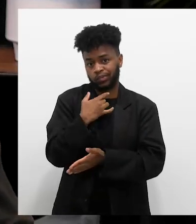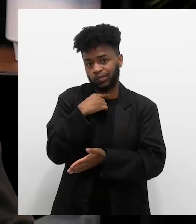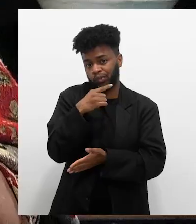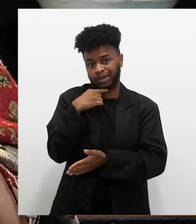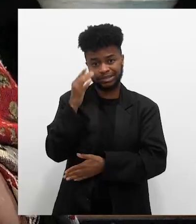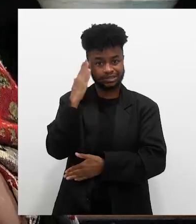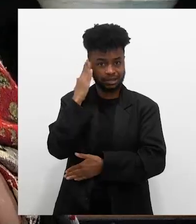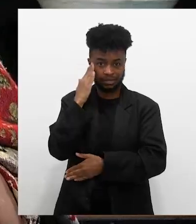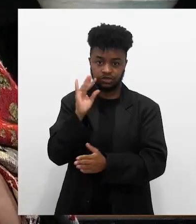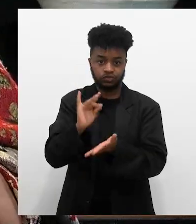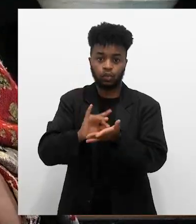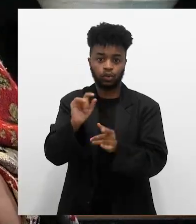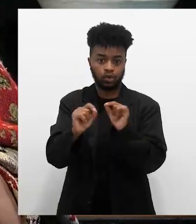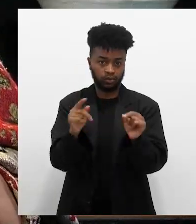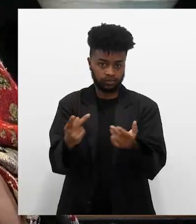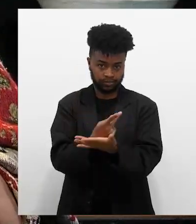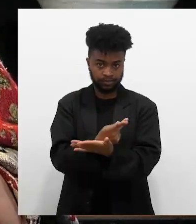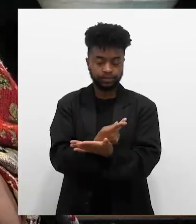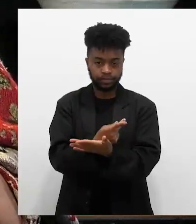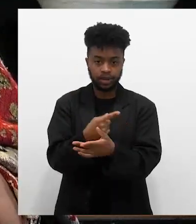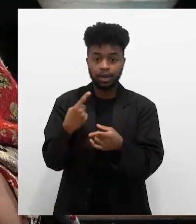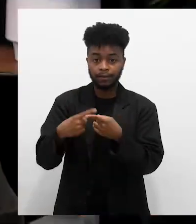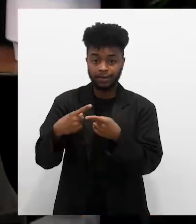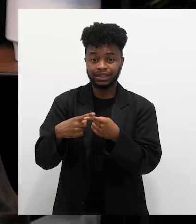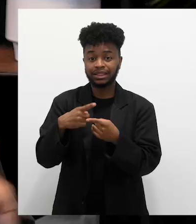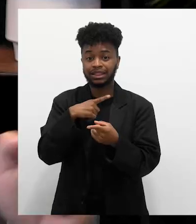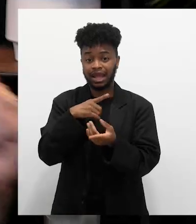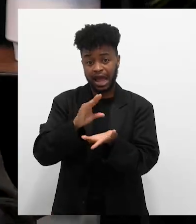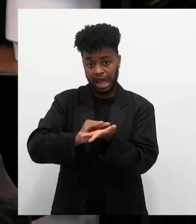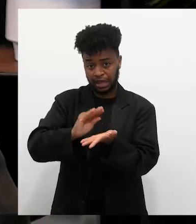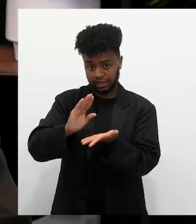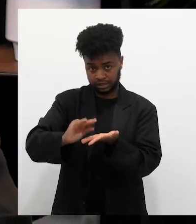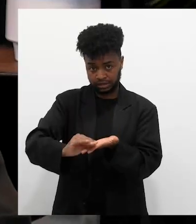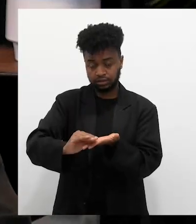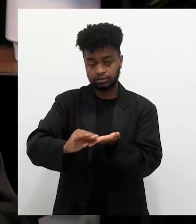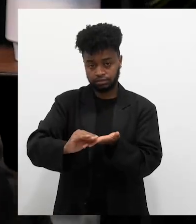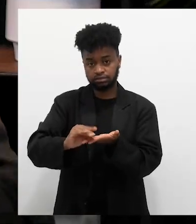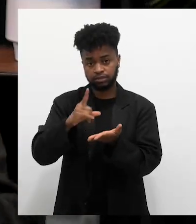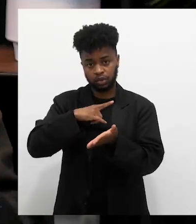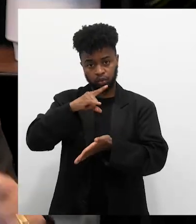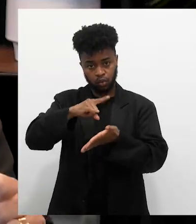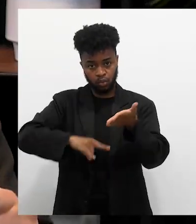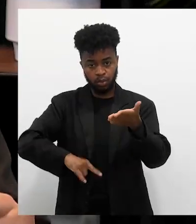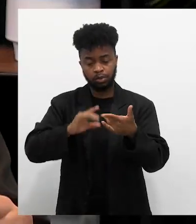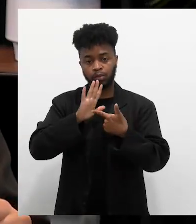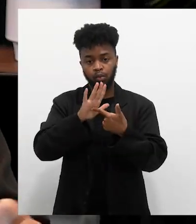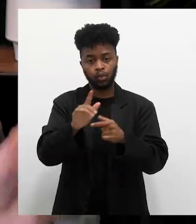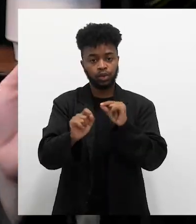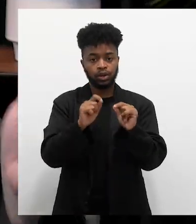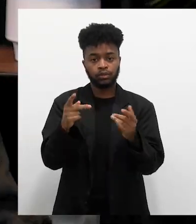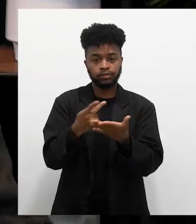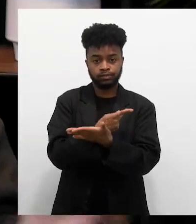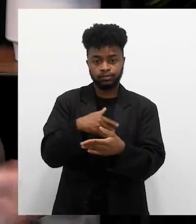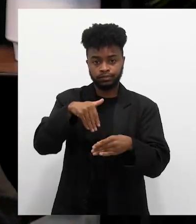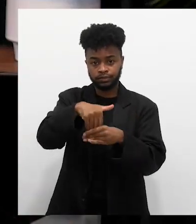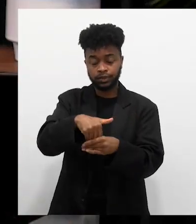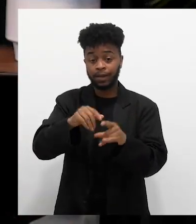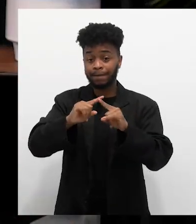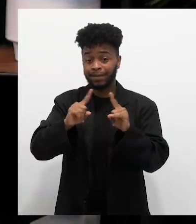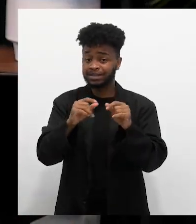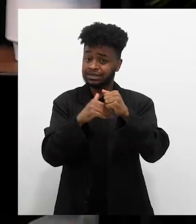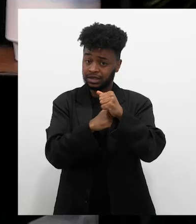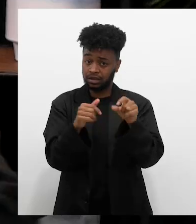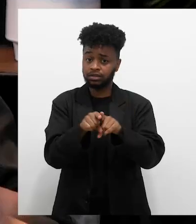saber exatamente. Existe uma ata, é feita uma ata das votações, só que essa ata